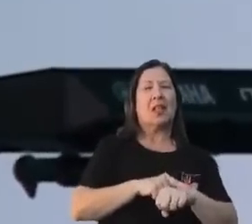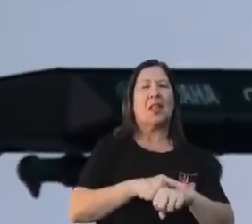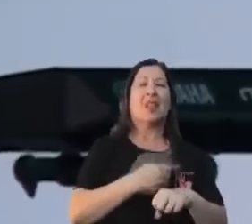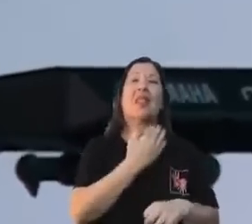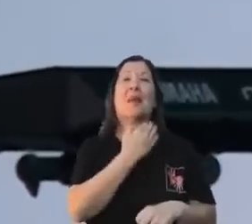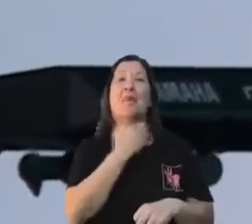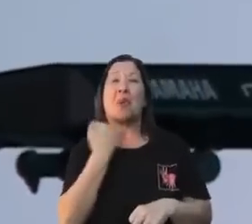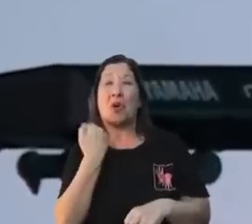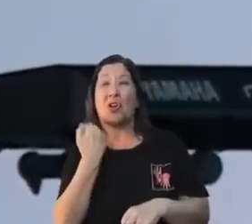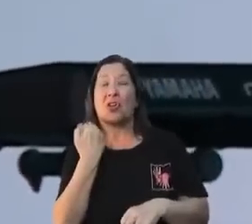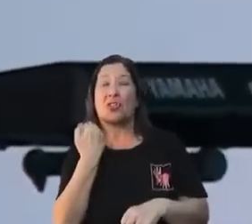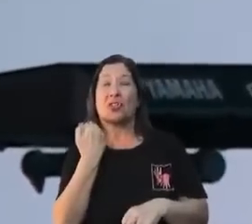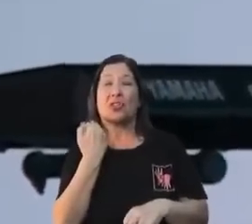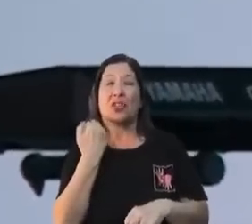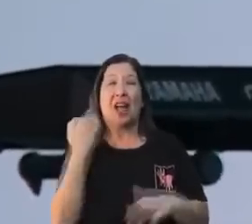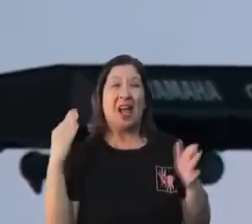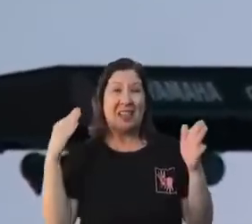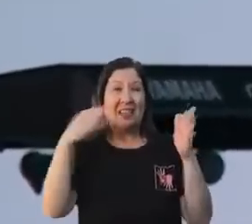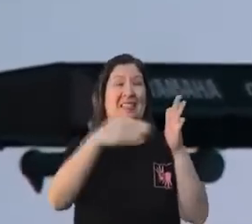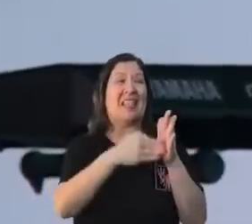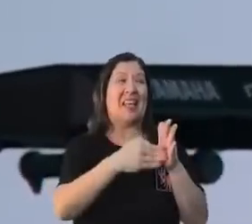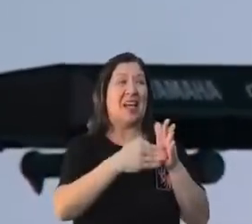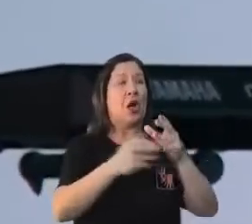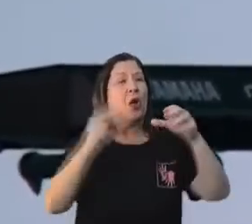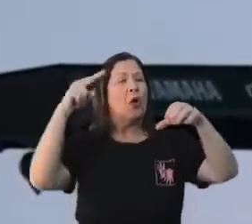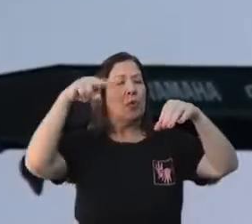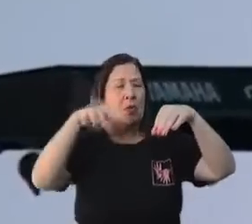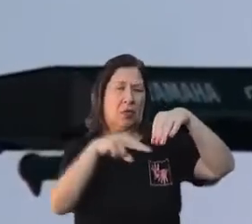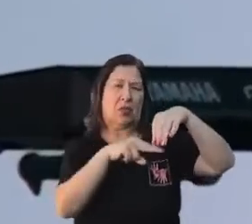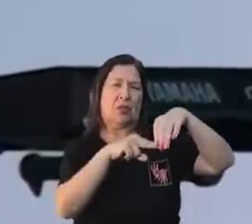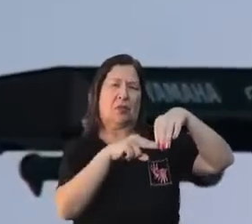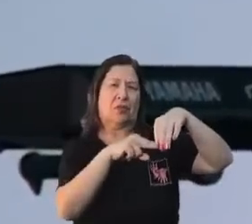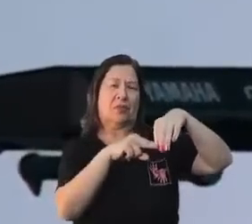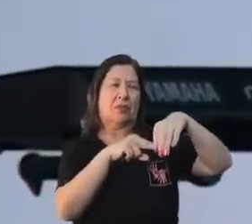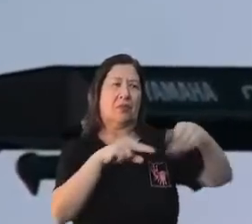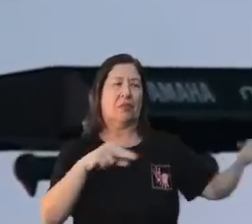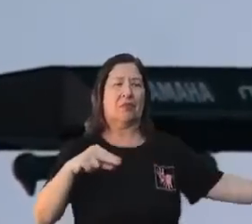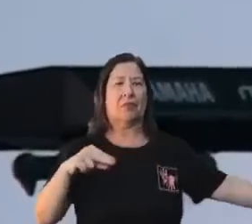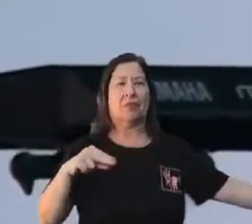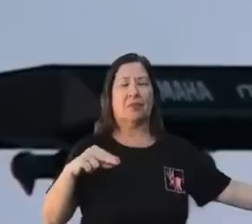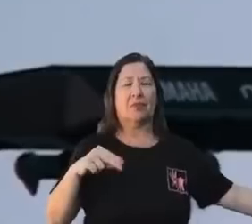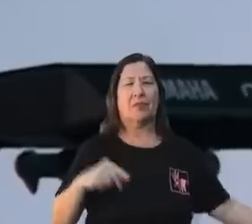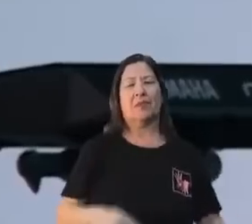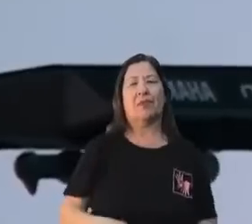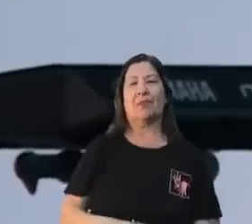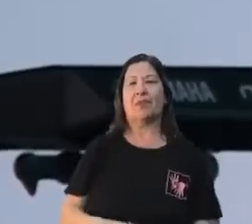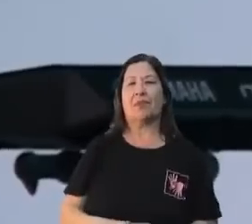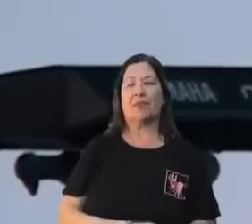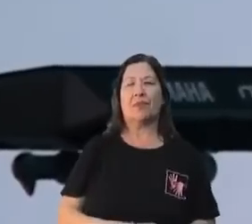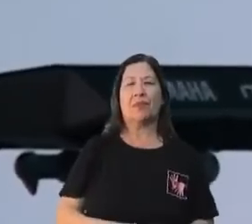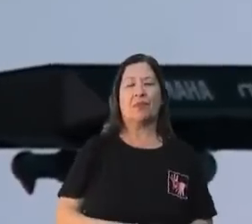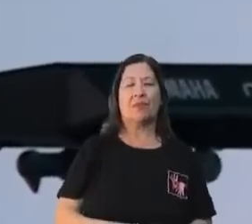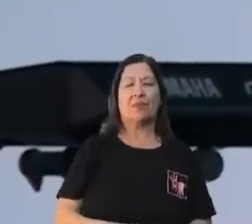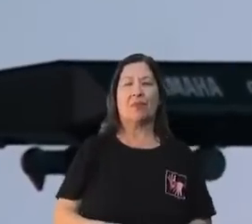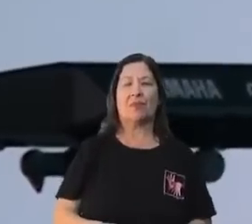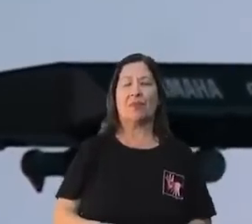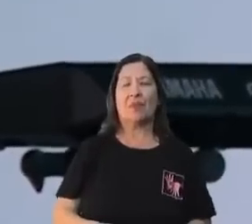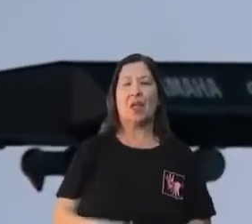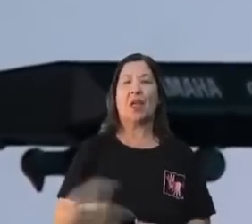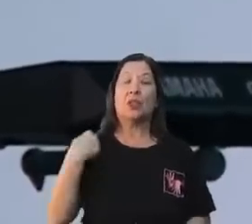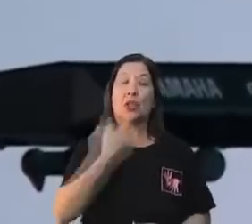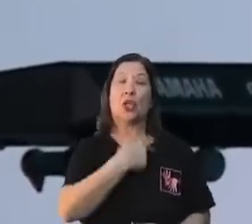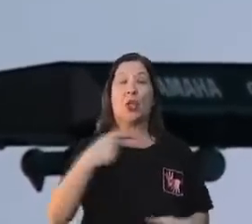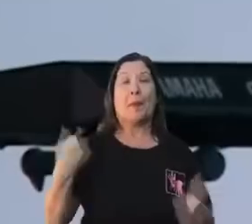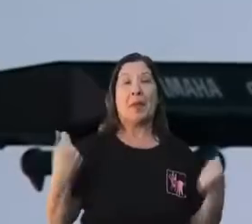sepultamento. Agora, morreu, morreu, ninguém pode tirar o corpo da cruz, sem autorização, tem que ir lá